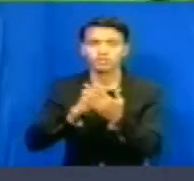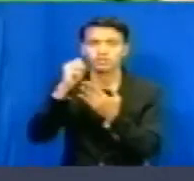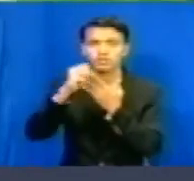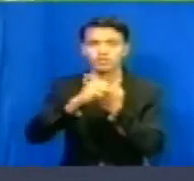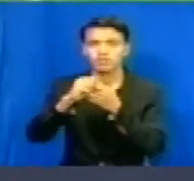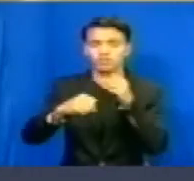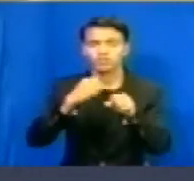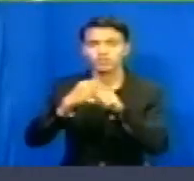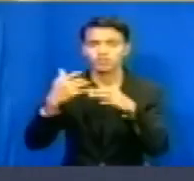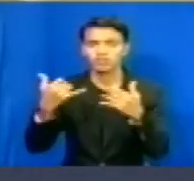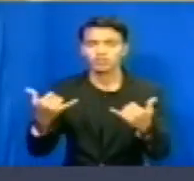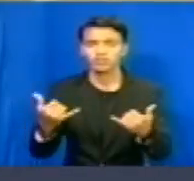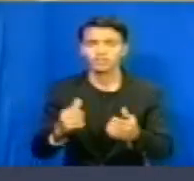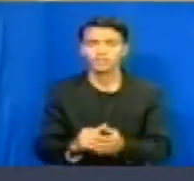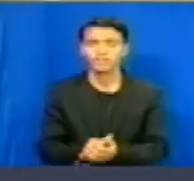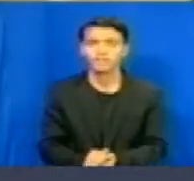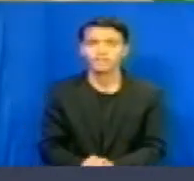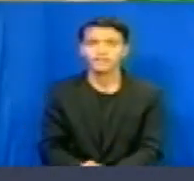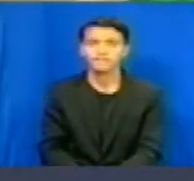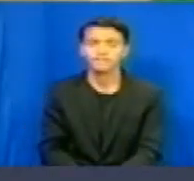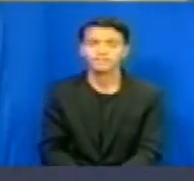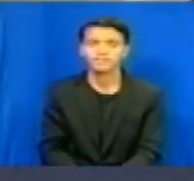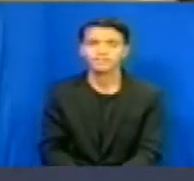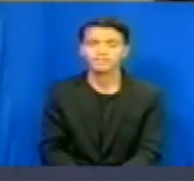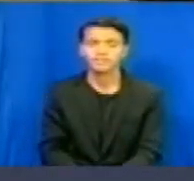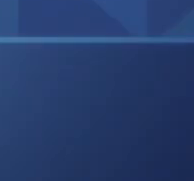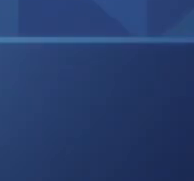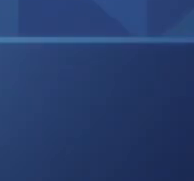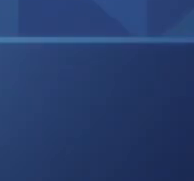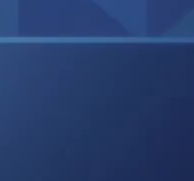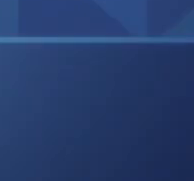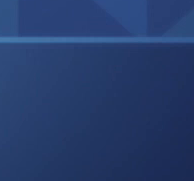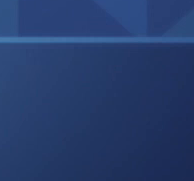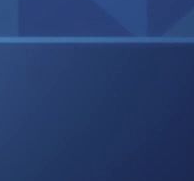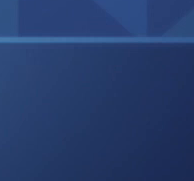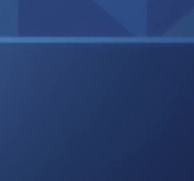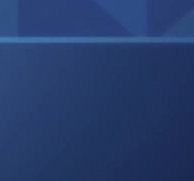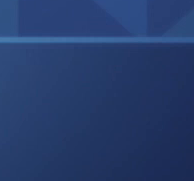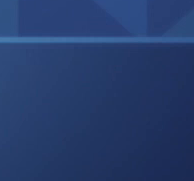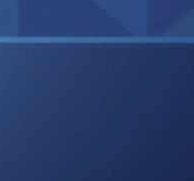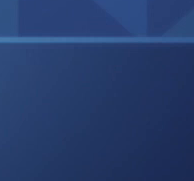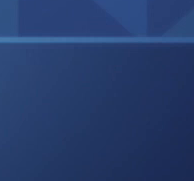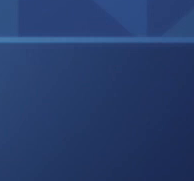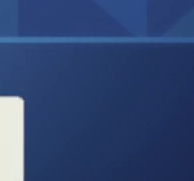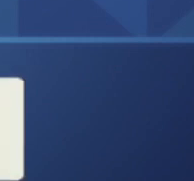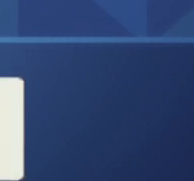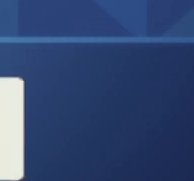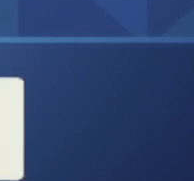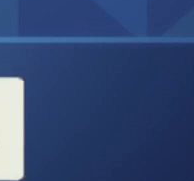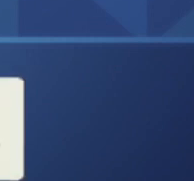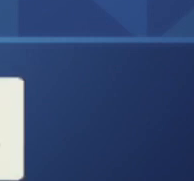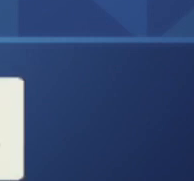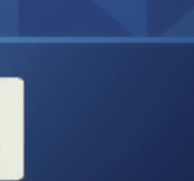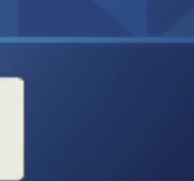Tinang, né? Husier Mera, Joana Monteiro, ba RTTL. Hai, telespectadores atu hetan